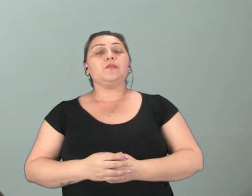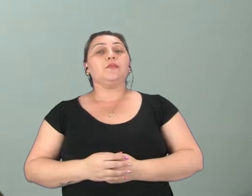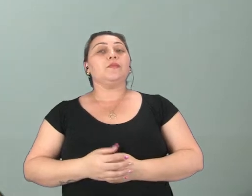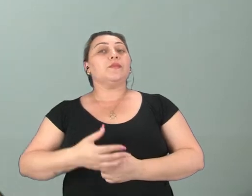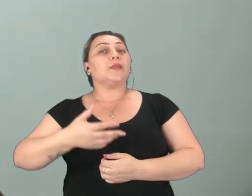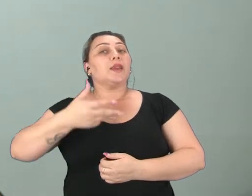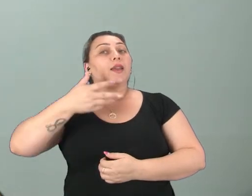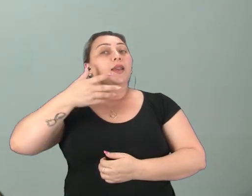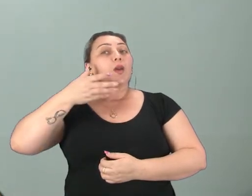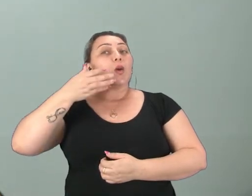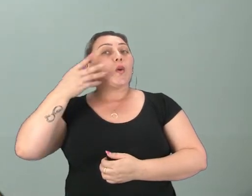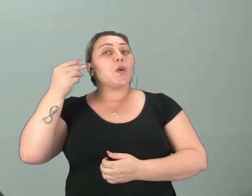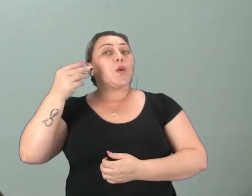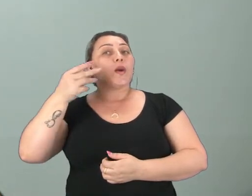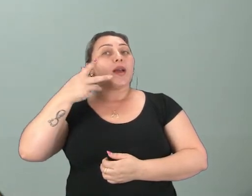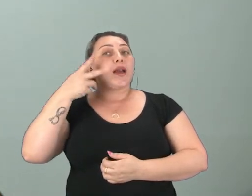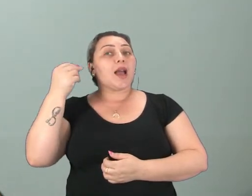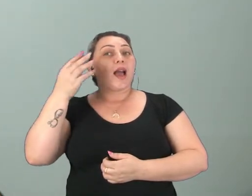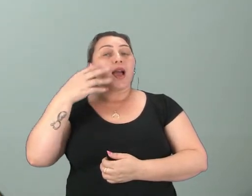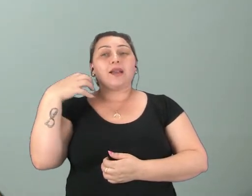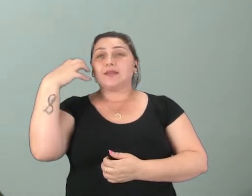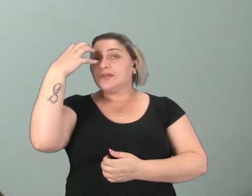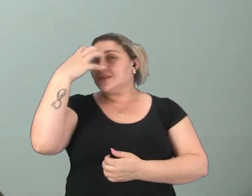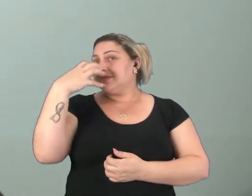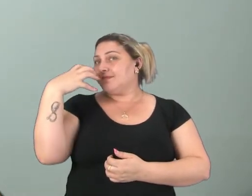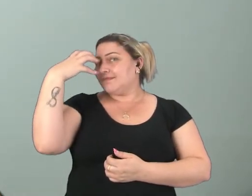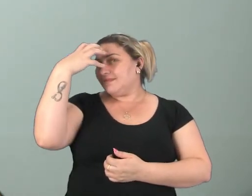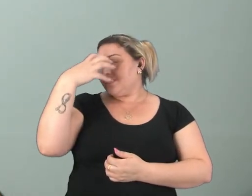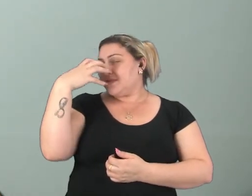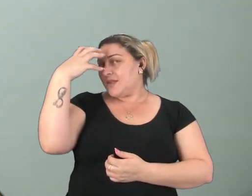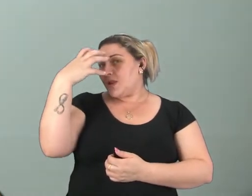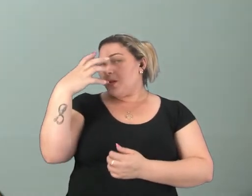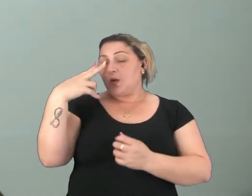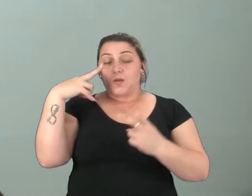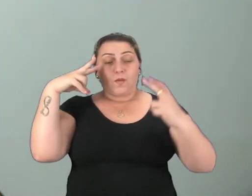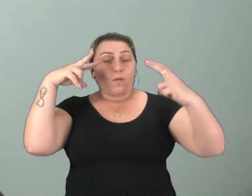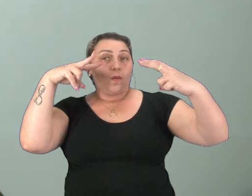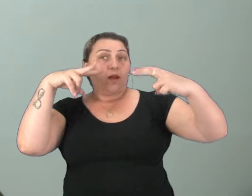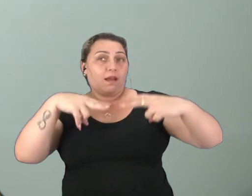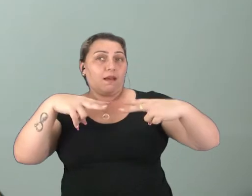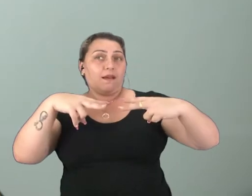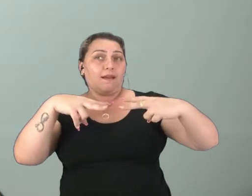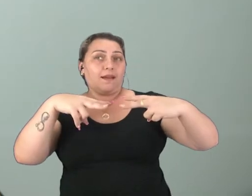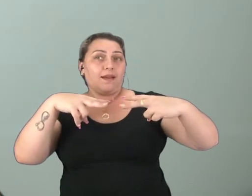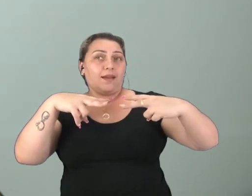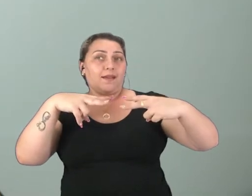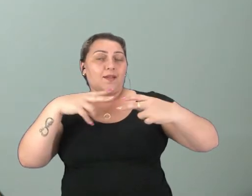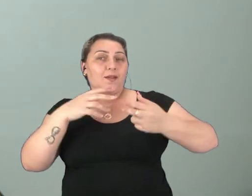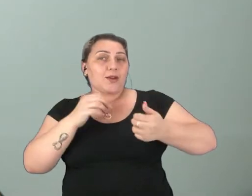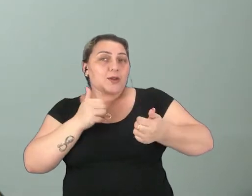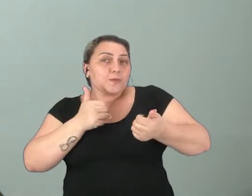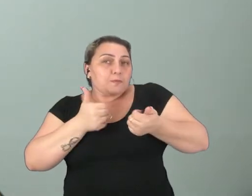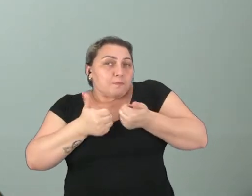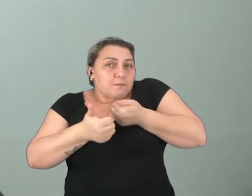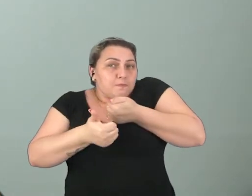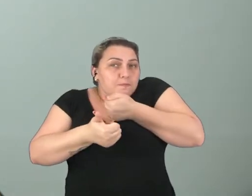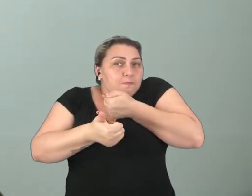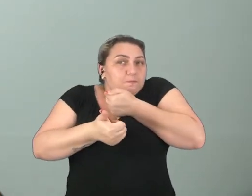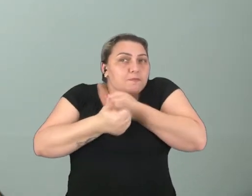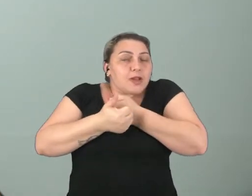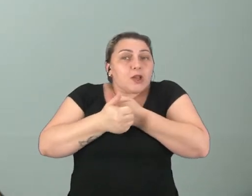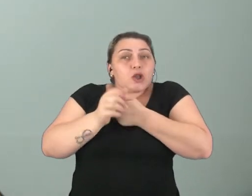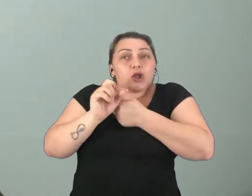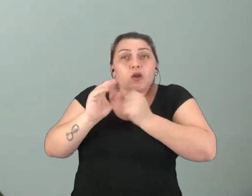esse gato o encantou. Encantou o ratinho pelo seu olhar e foi se achegando.